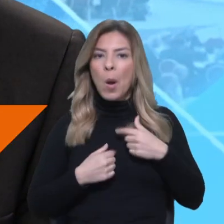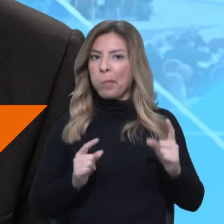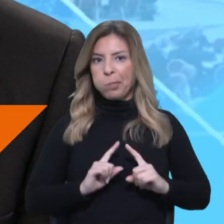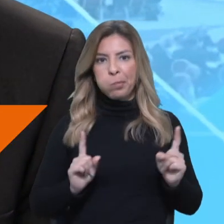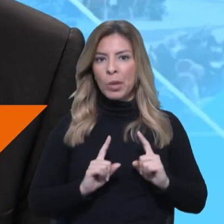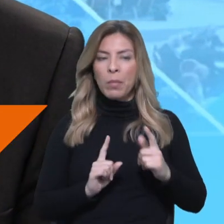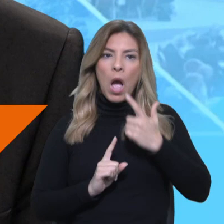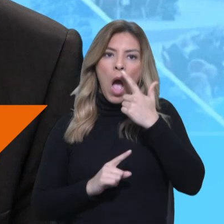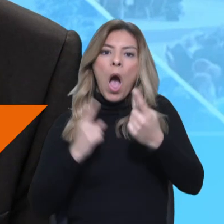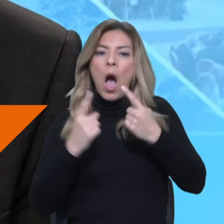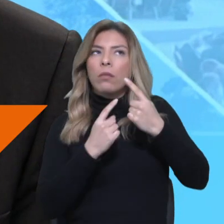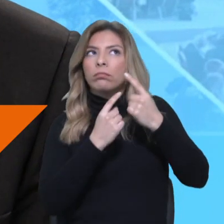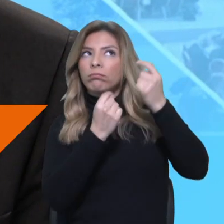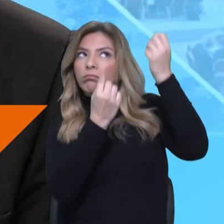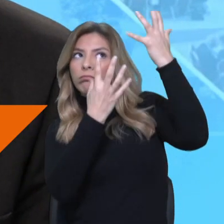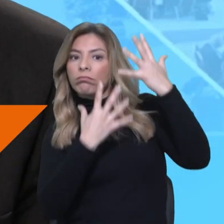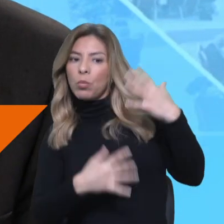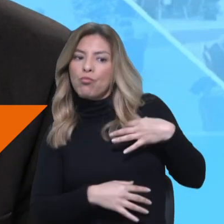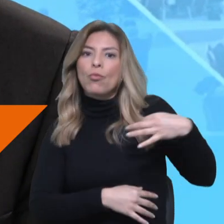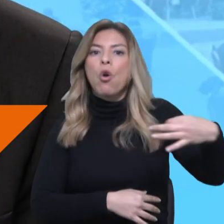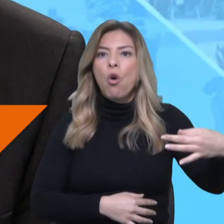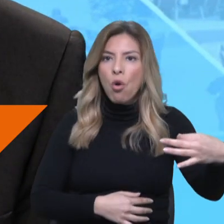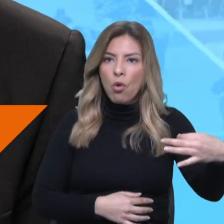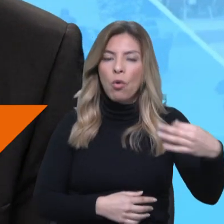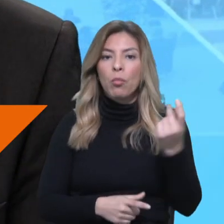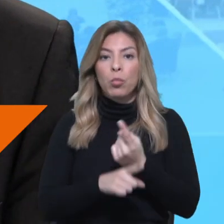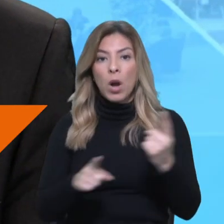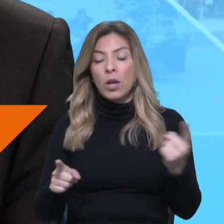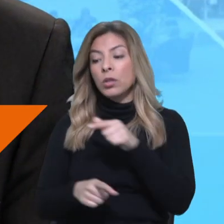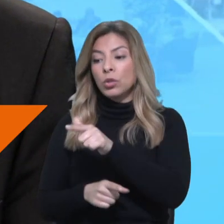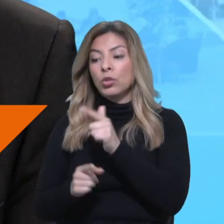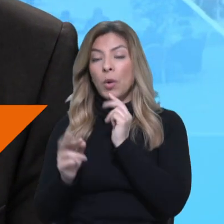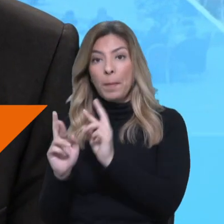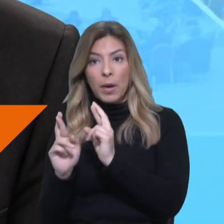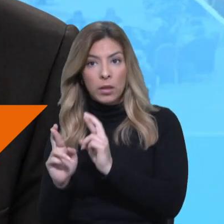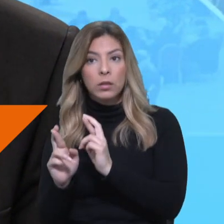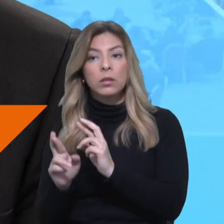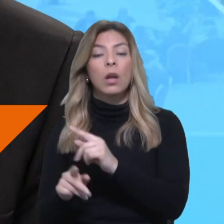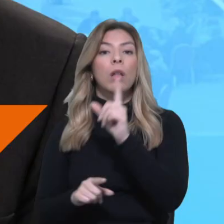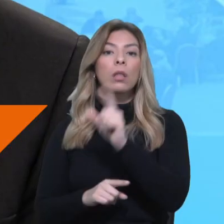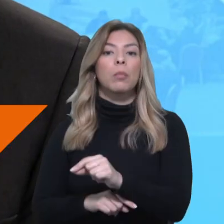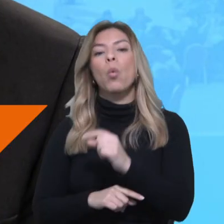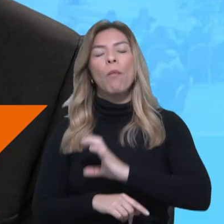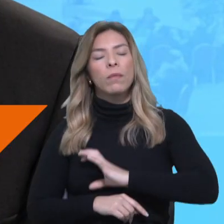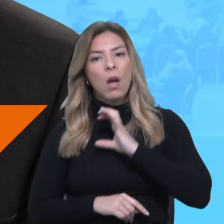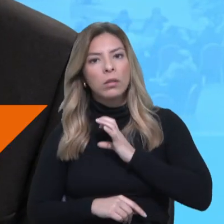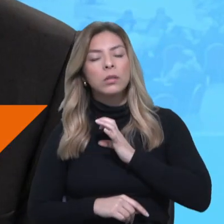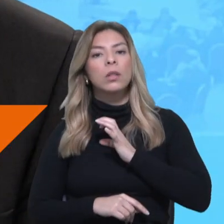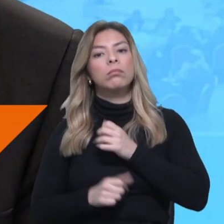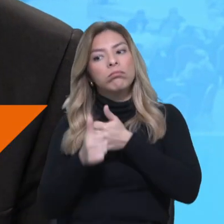ultrapassa. Há sempre, nesta dimensão da esperança, ligada à confiança e à certeza, há sempre